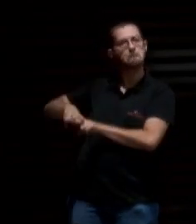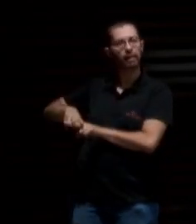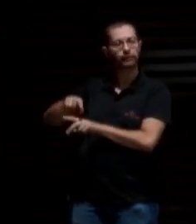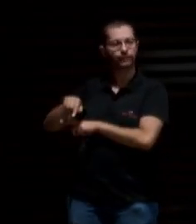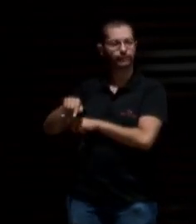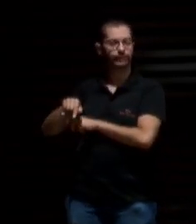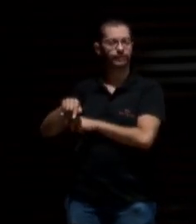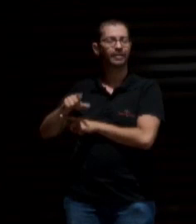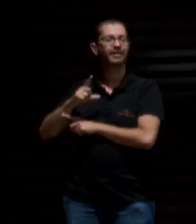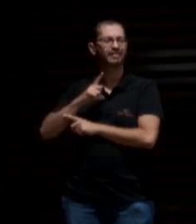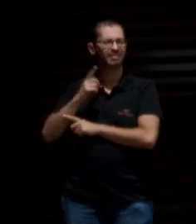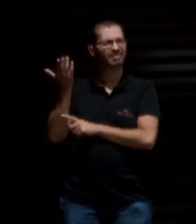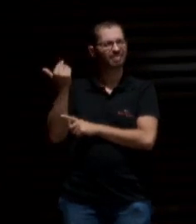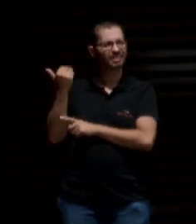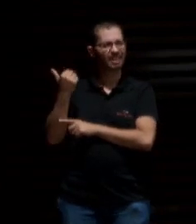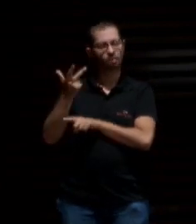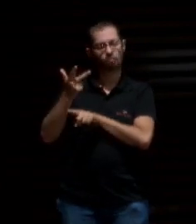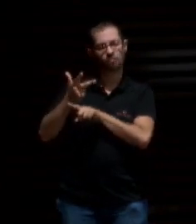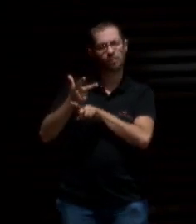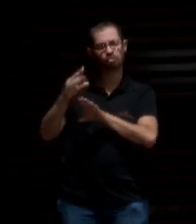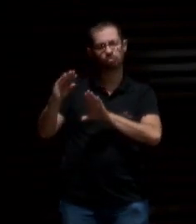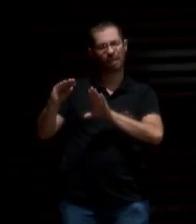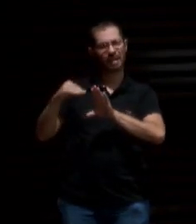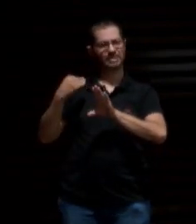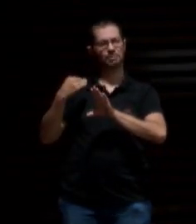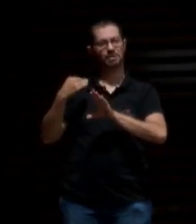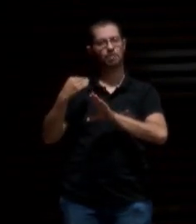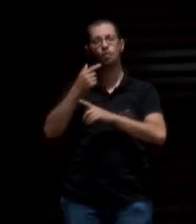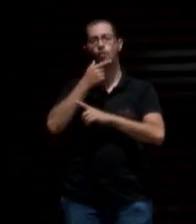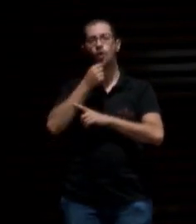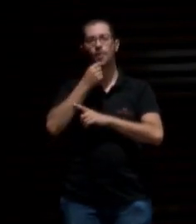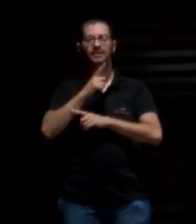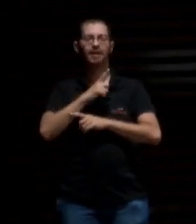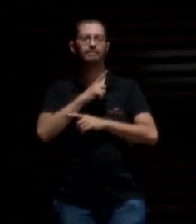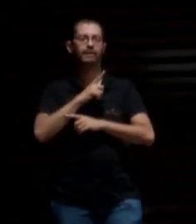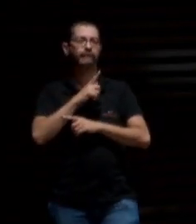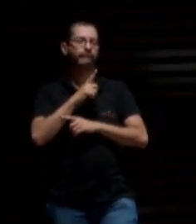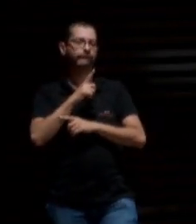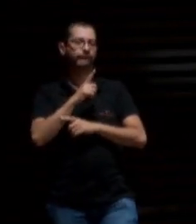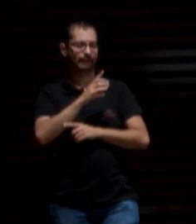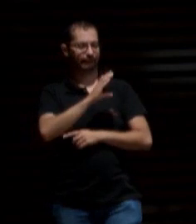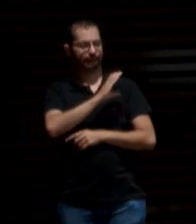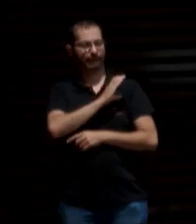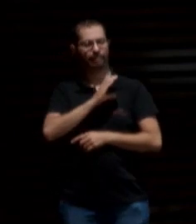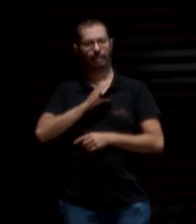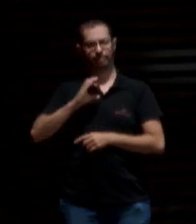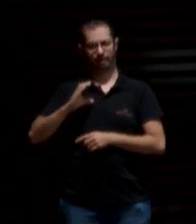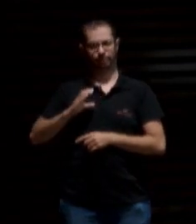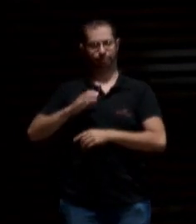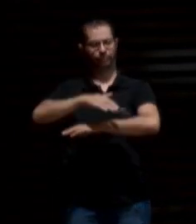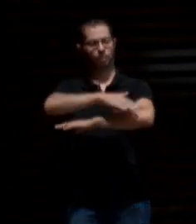Recebi recentemente um vídeo de um homem que estava pregando a palavra de Deus numa praça lá no Canadá. 3 viaturas